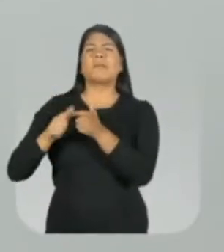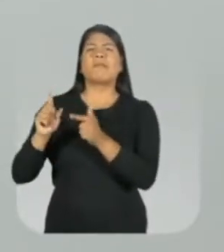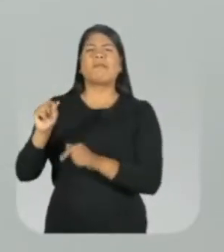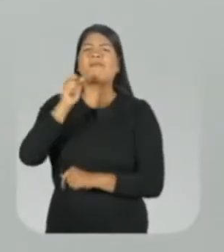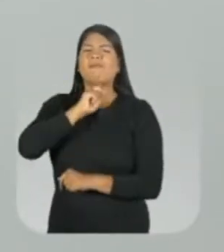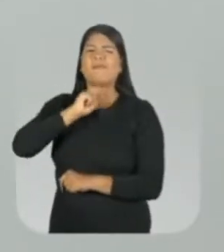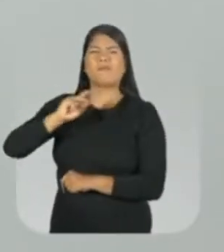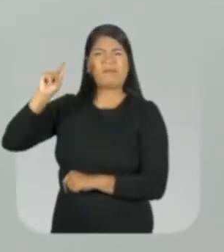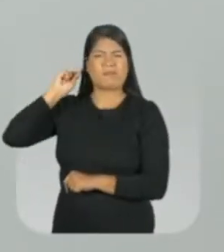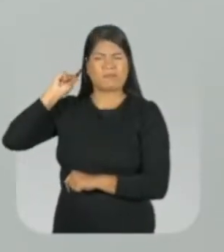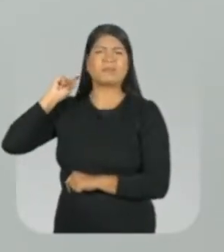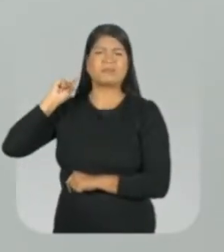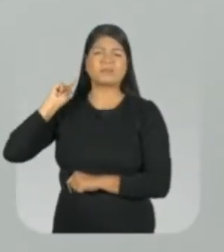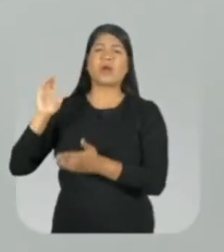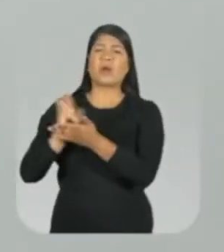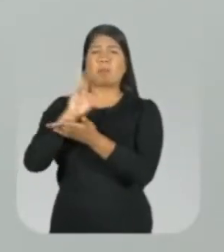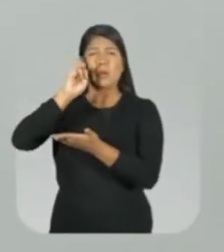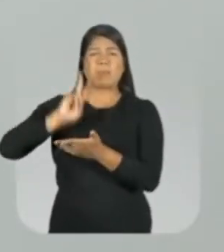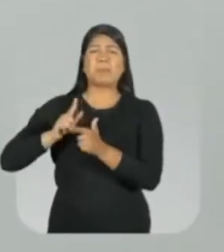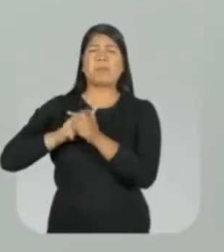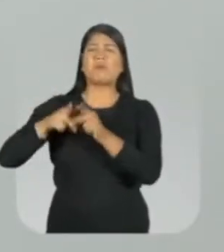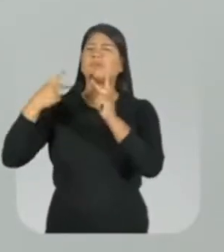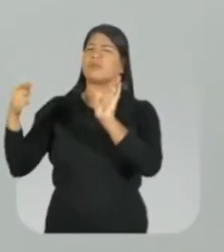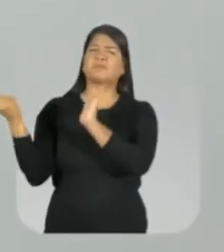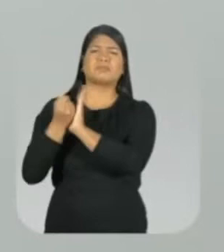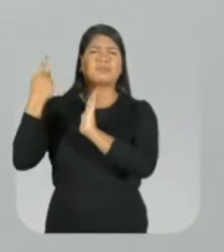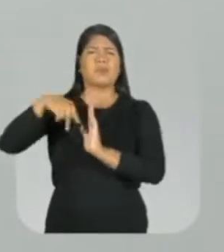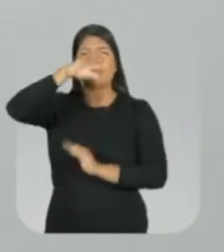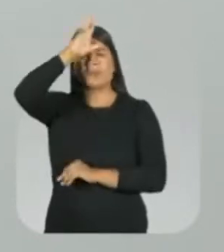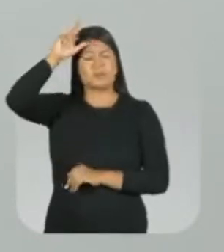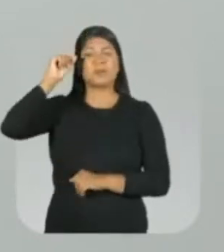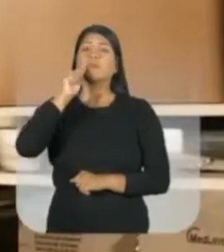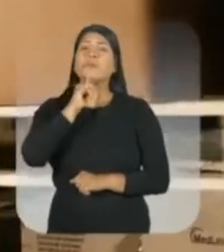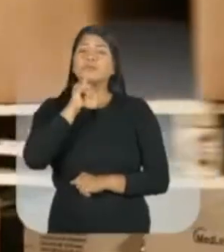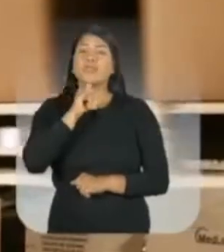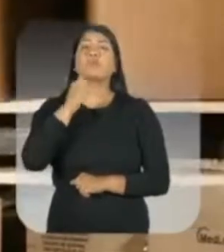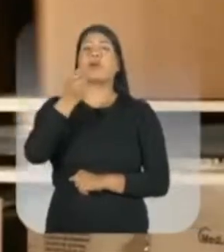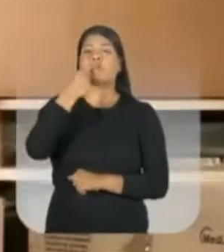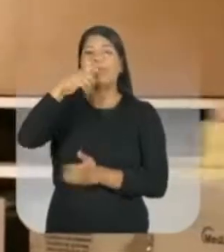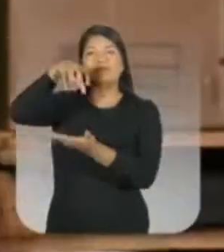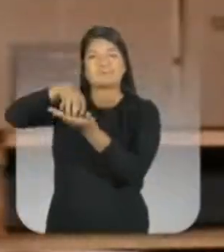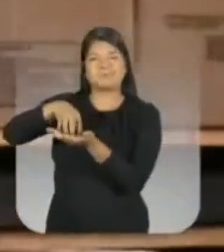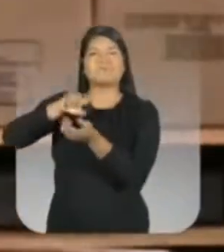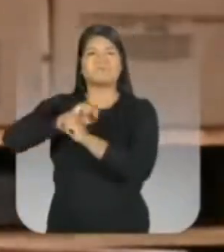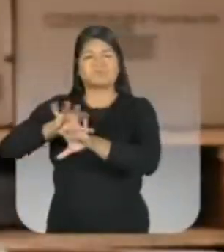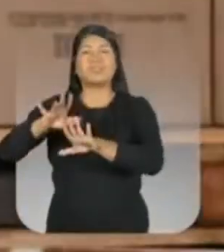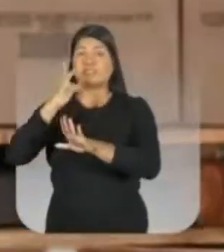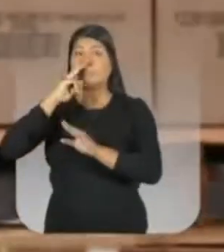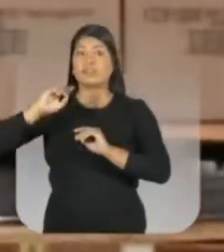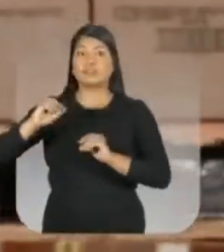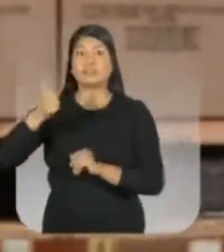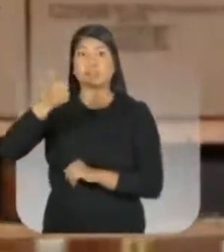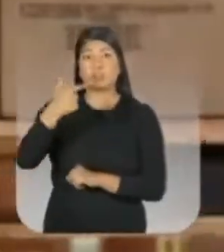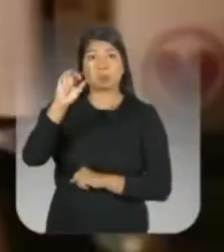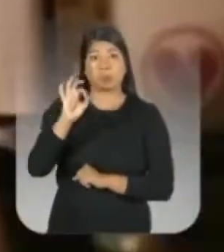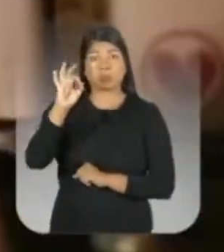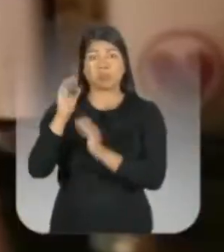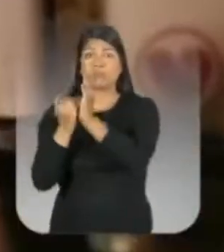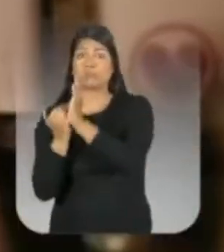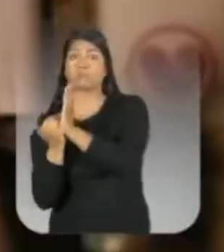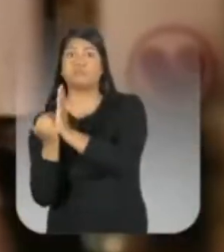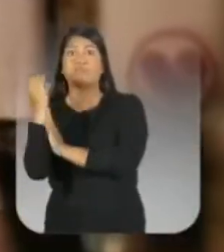para velhos problemas. Problemas históricos do nosso estado, como o abastecimento de medicamentos, que aumentamos